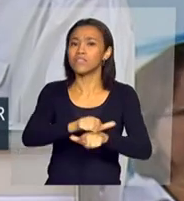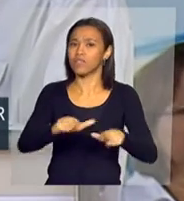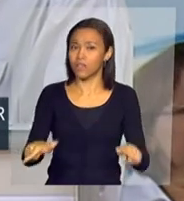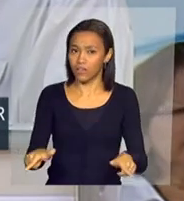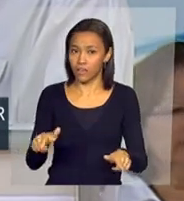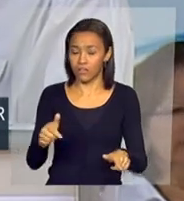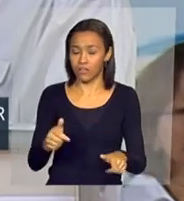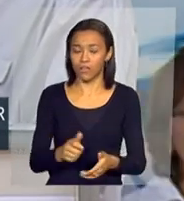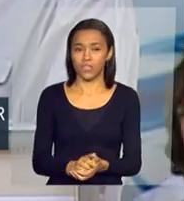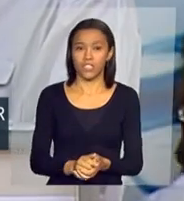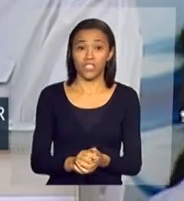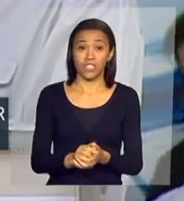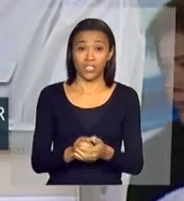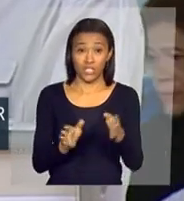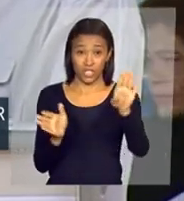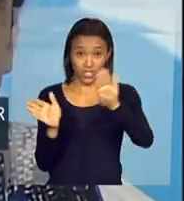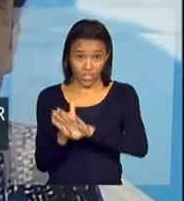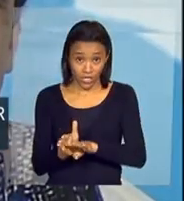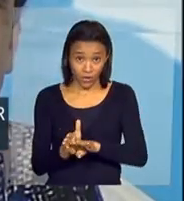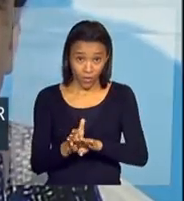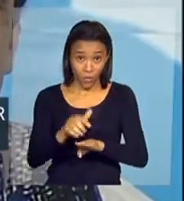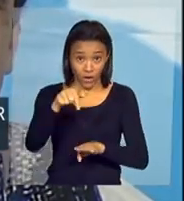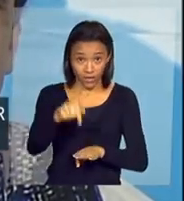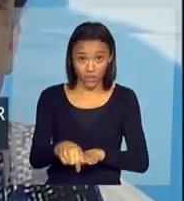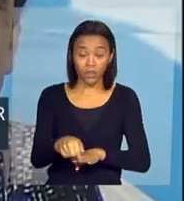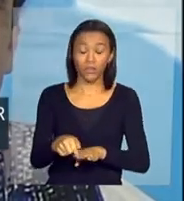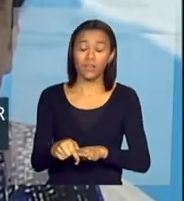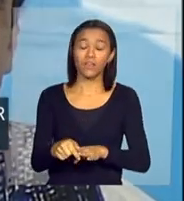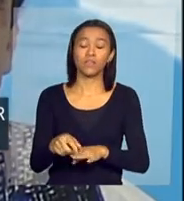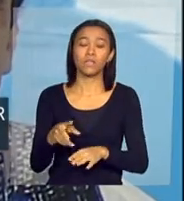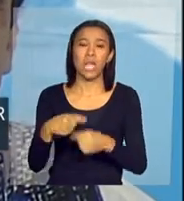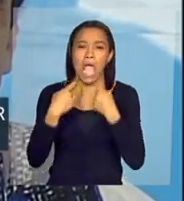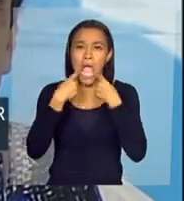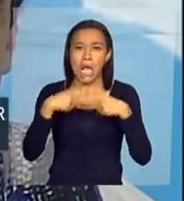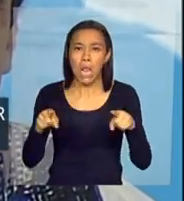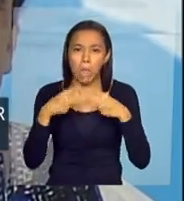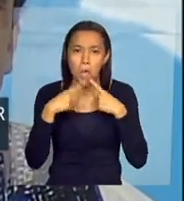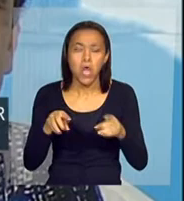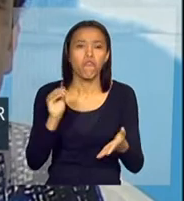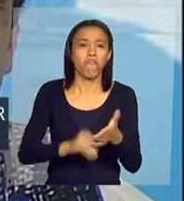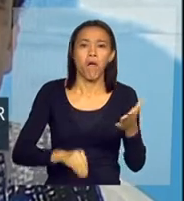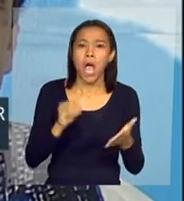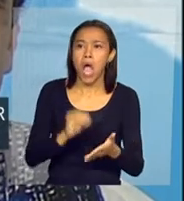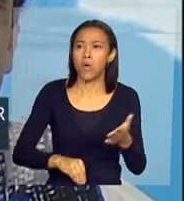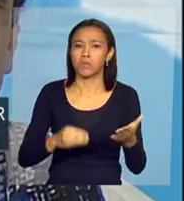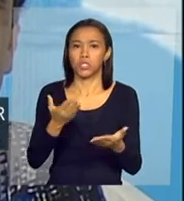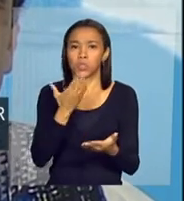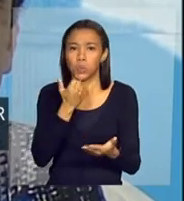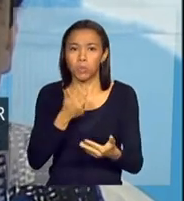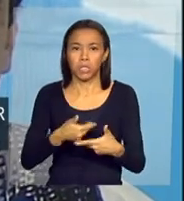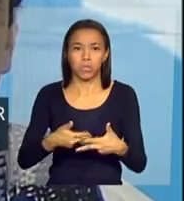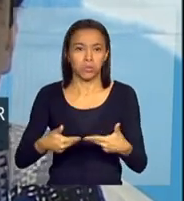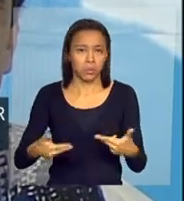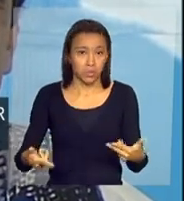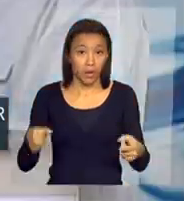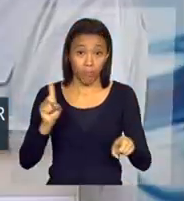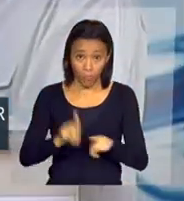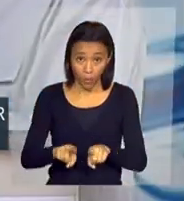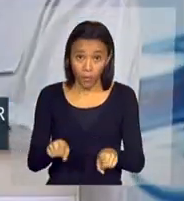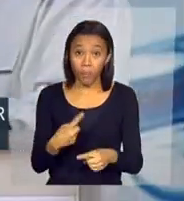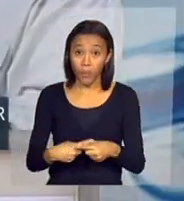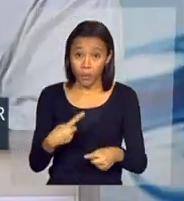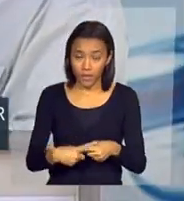presidenta, chegou ao Palácio de Karnak reclamando por falta de alimentos, porque a rede de